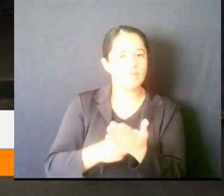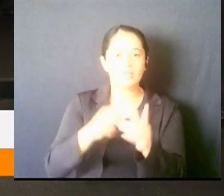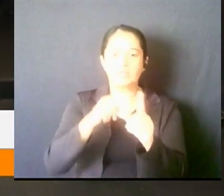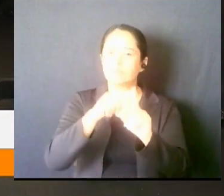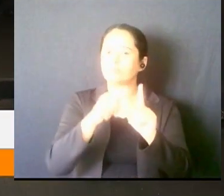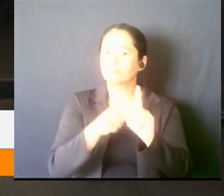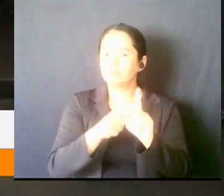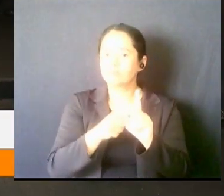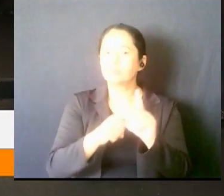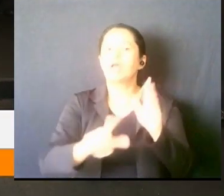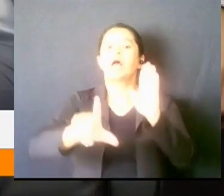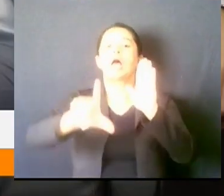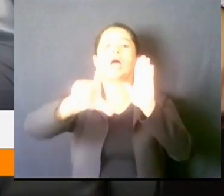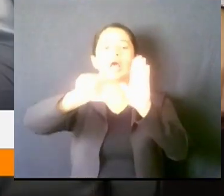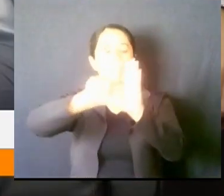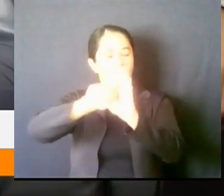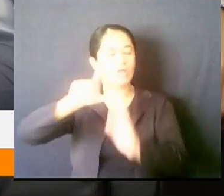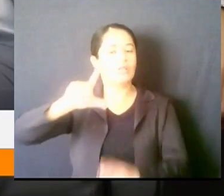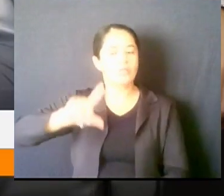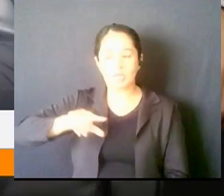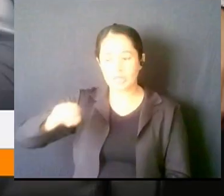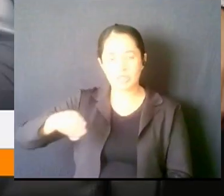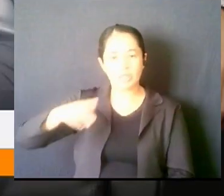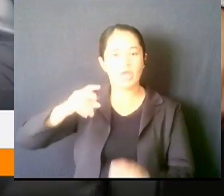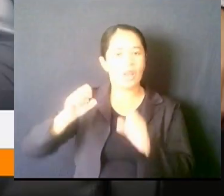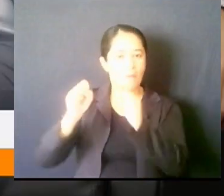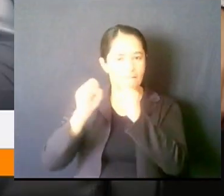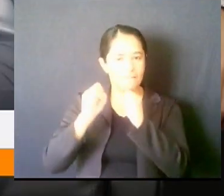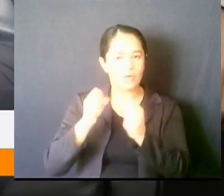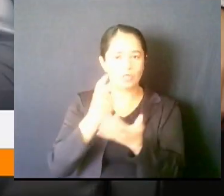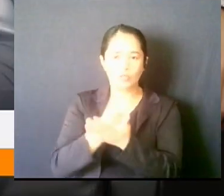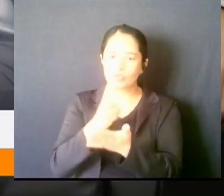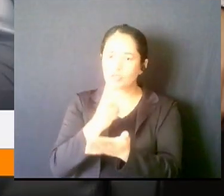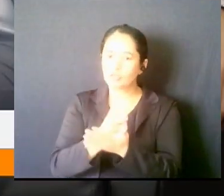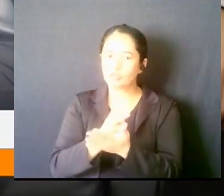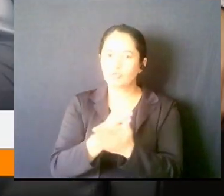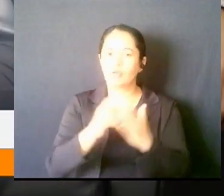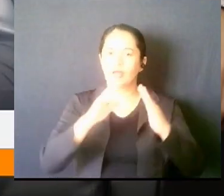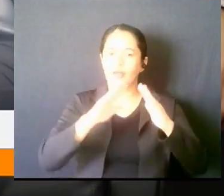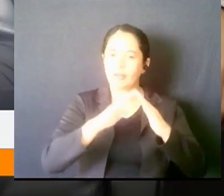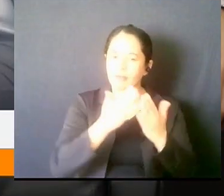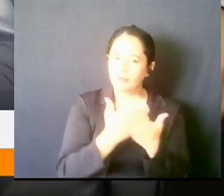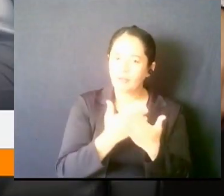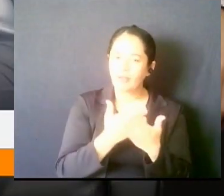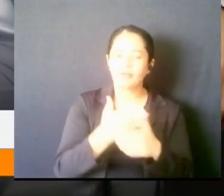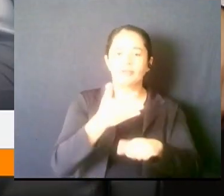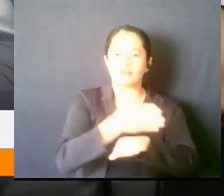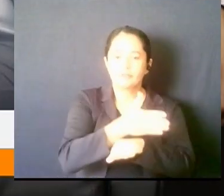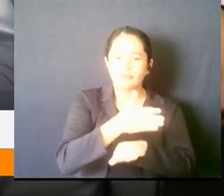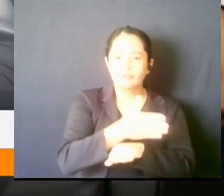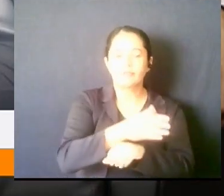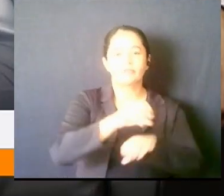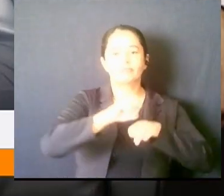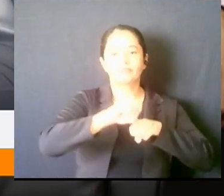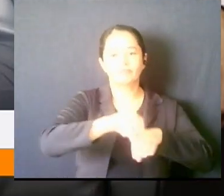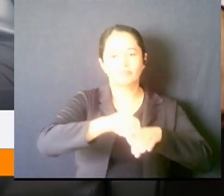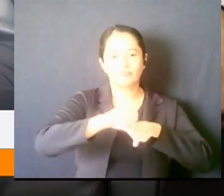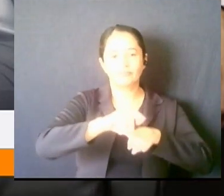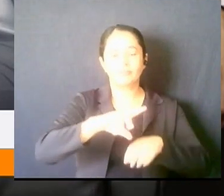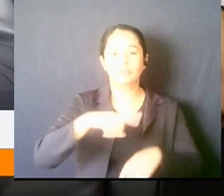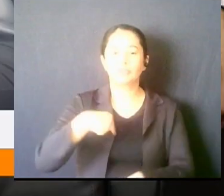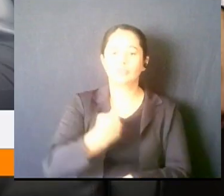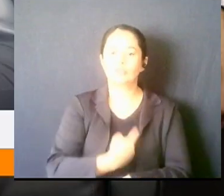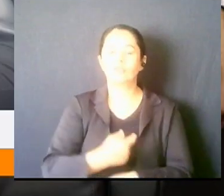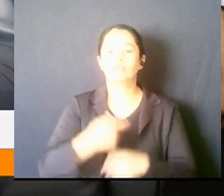adolescente pode continuar estudando, fazer em casa, ter todo acesso à educação. E a gente tem que trabalhar o projeto de